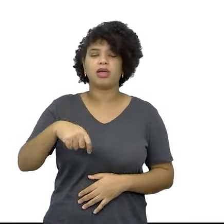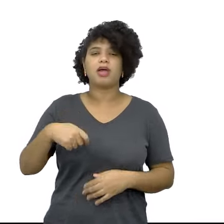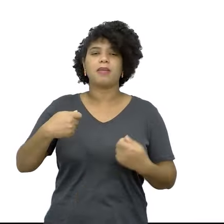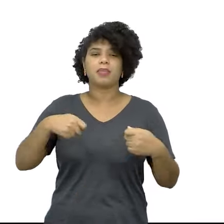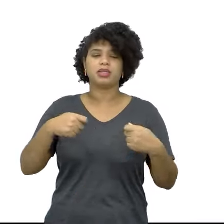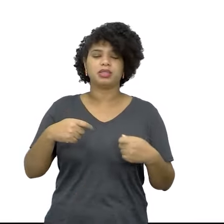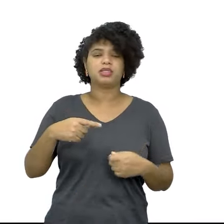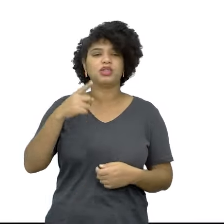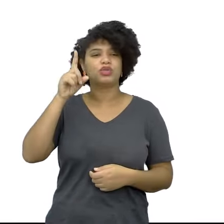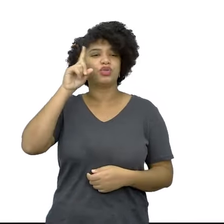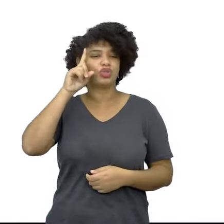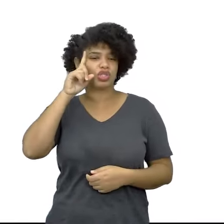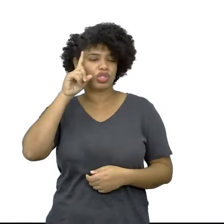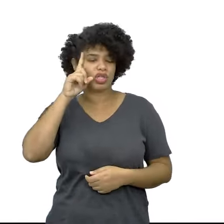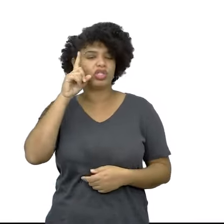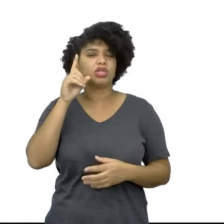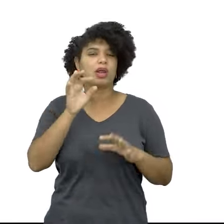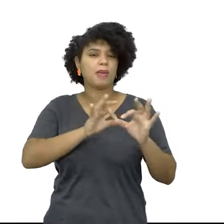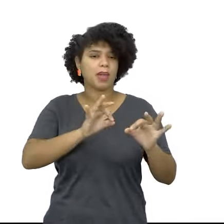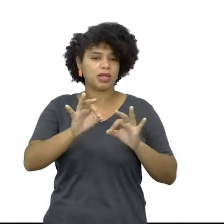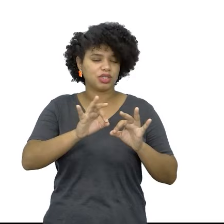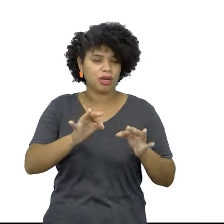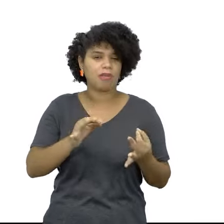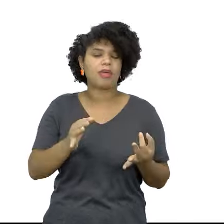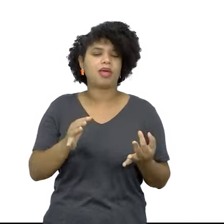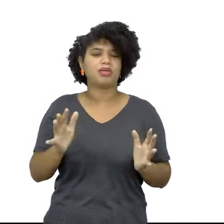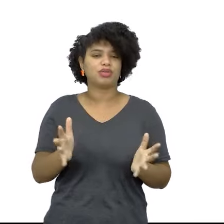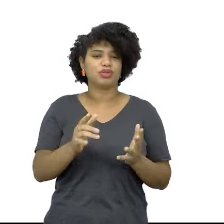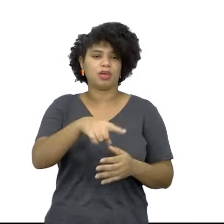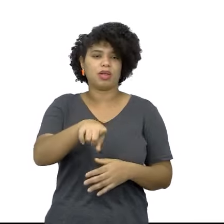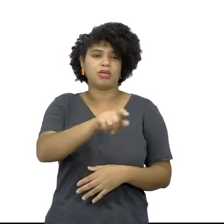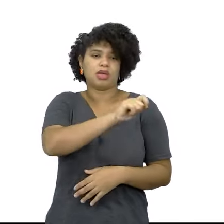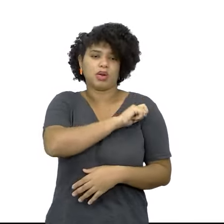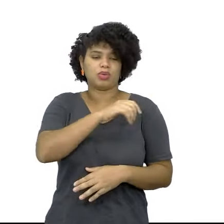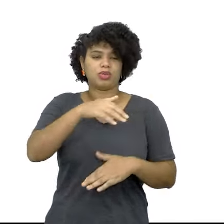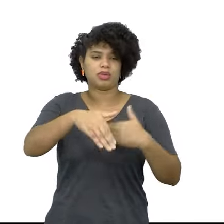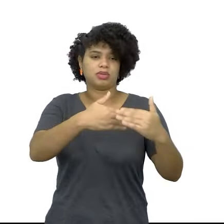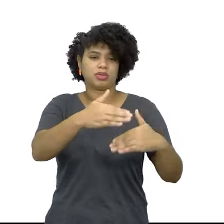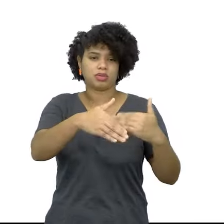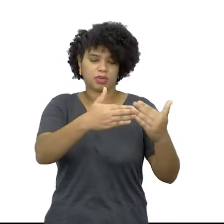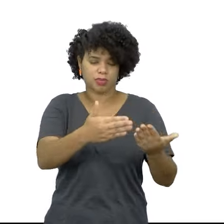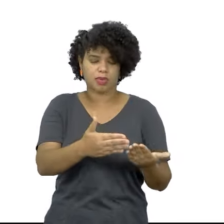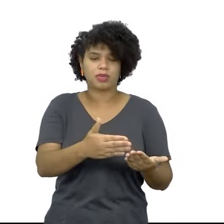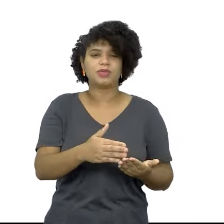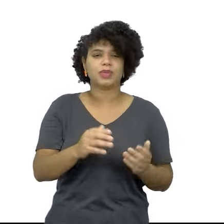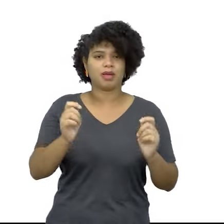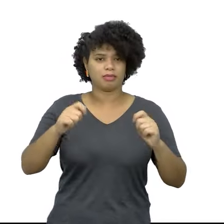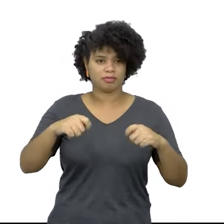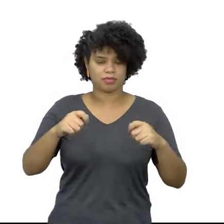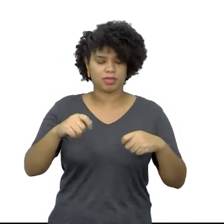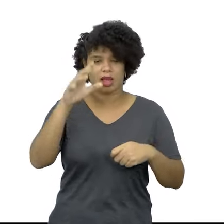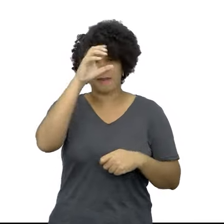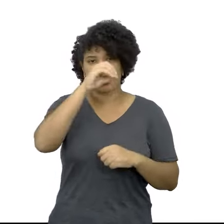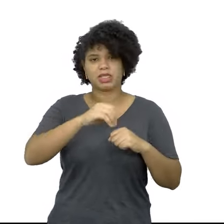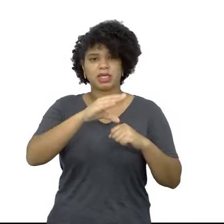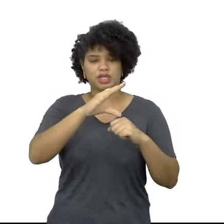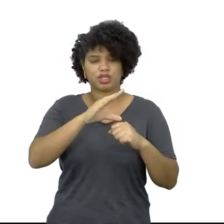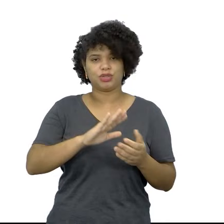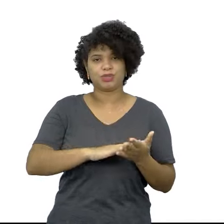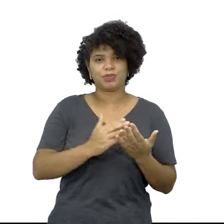estar presente aí no nosso planejamento, no nosso encaminhamento para o desenvolvimento da situação de